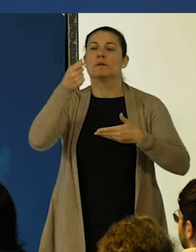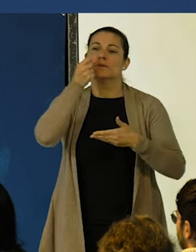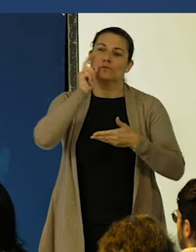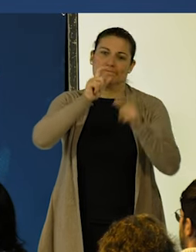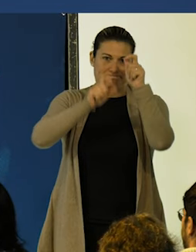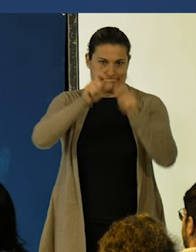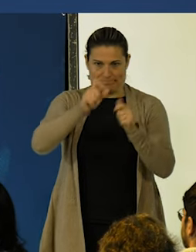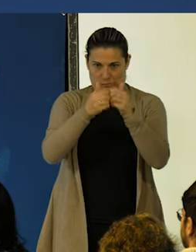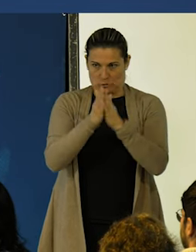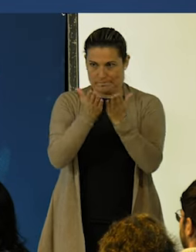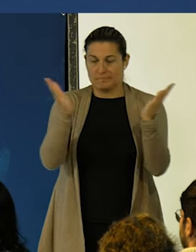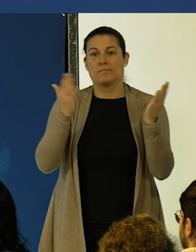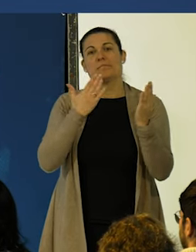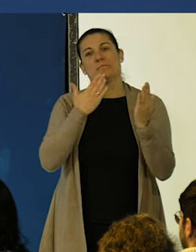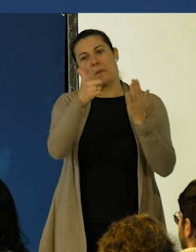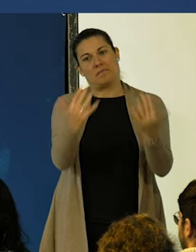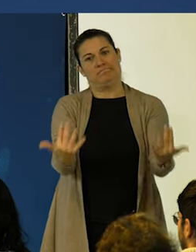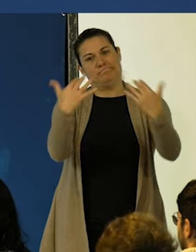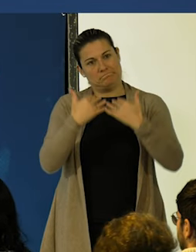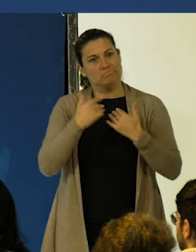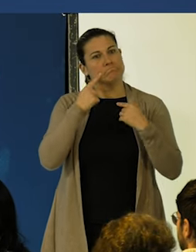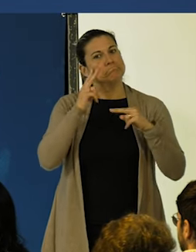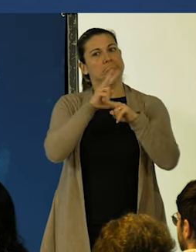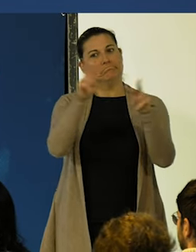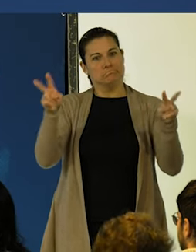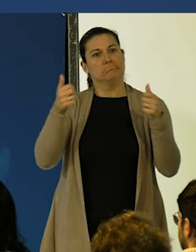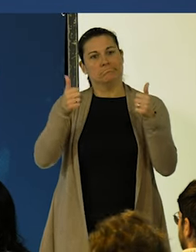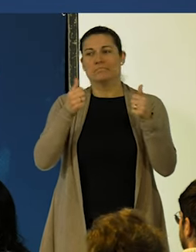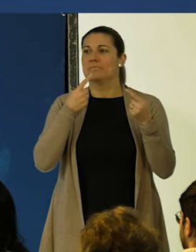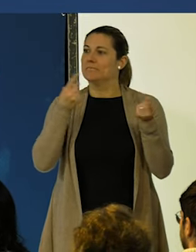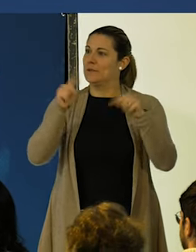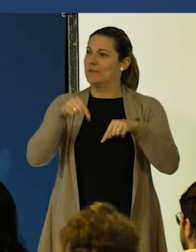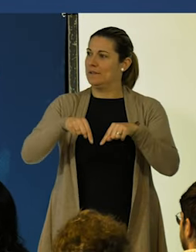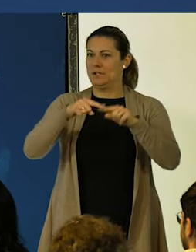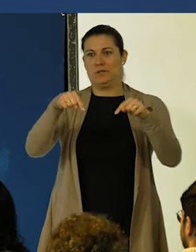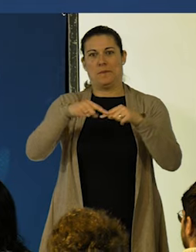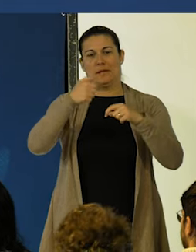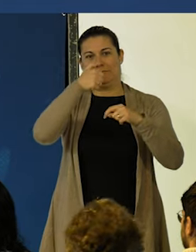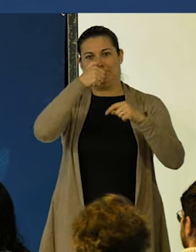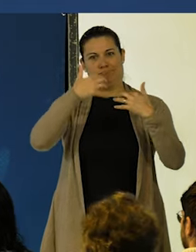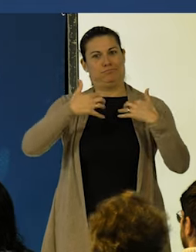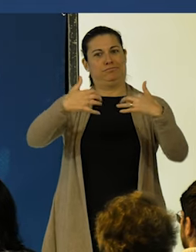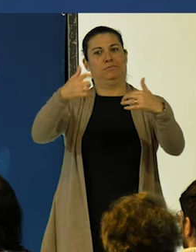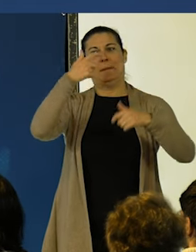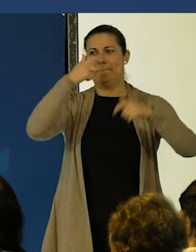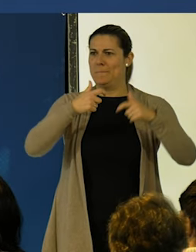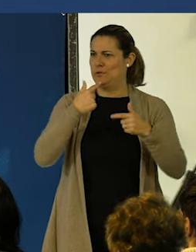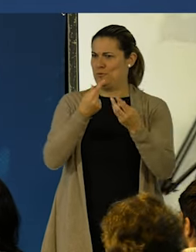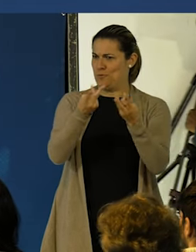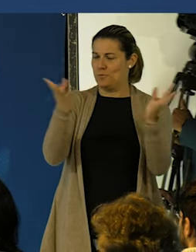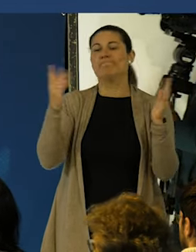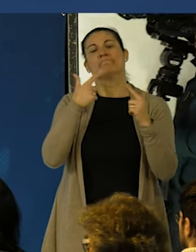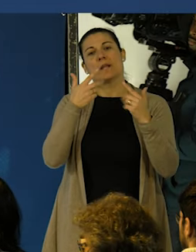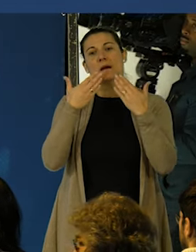todos. Obrigada por estar aqui. É muito bom ver outra vez este espaço a encher-se com tanta gente.